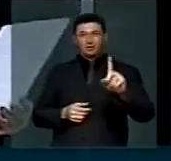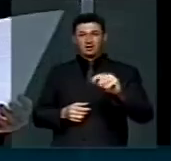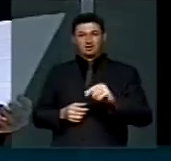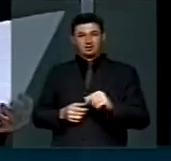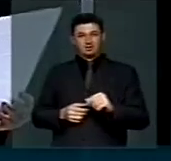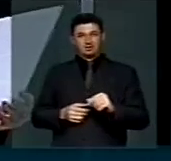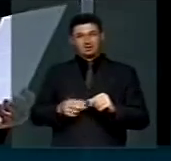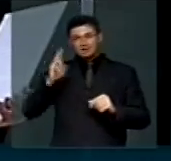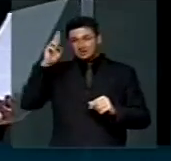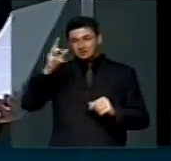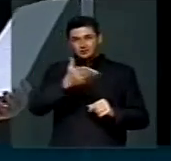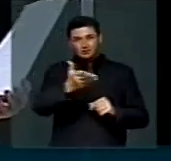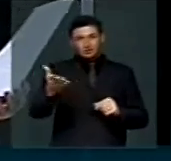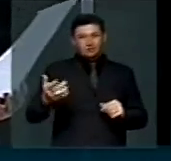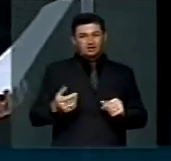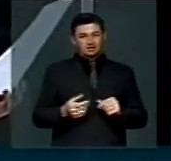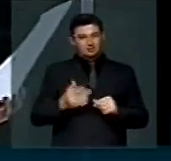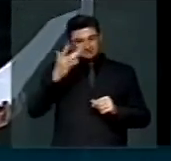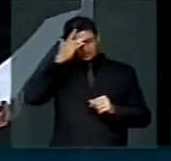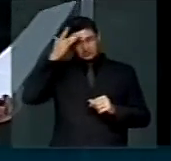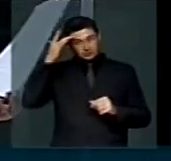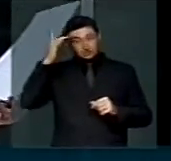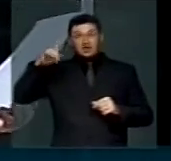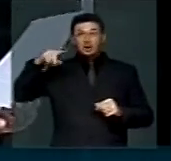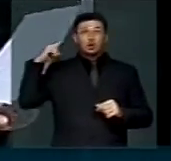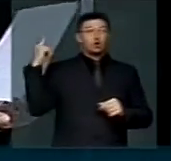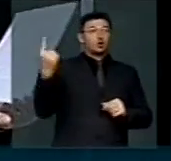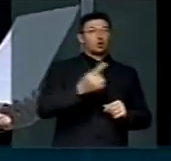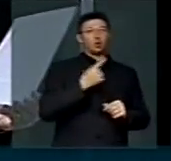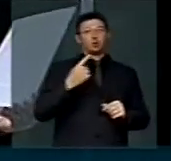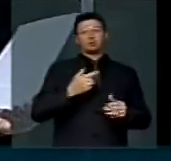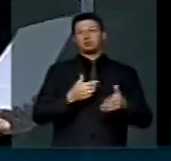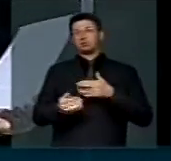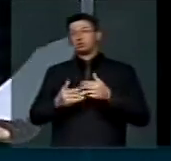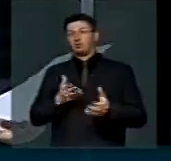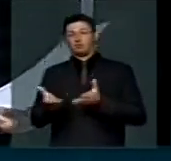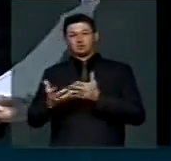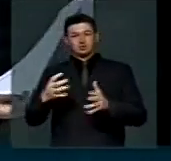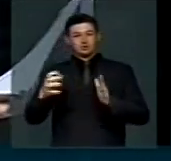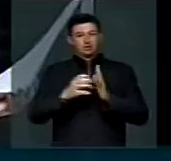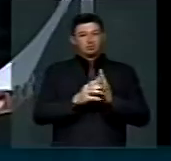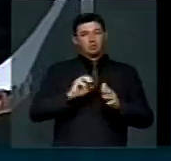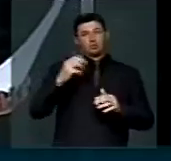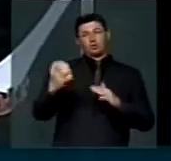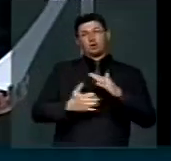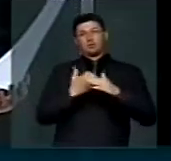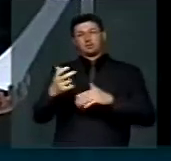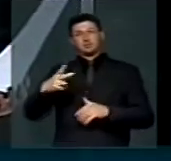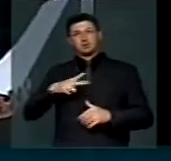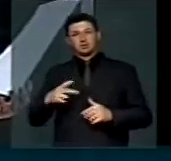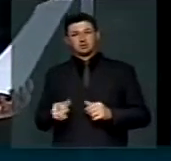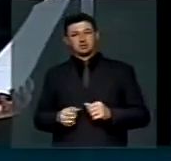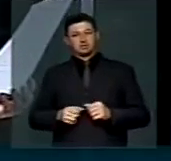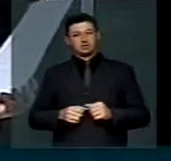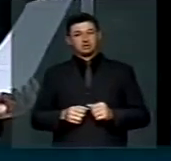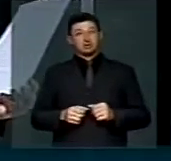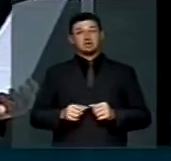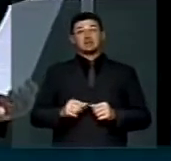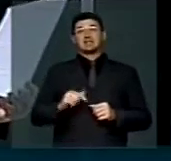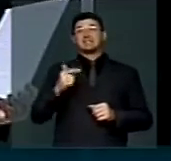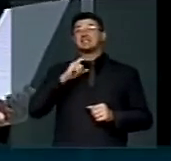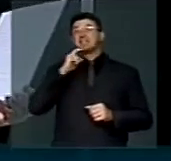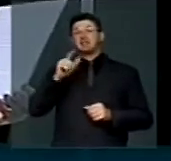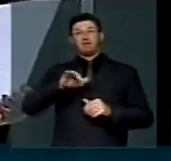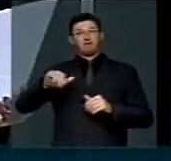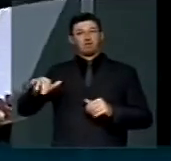Não, senhoras e senhores. Os trabalhadores são todos, sejam funcionários públicos ou de empresas privadas, sem exceção.